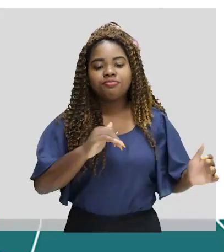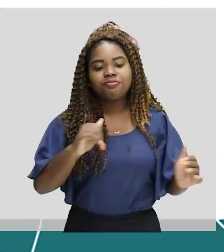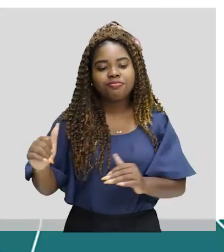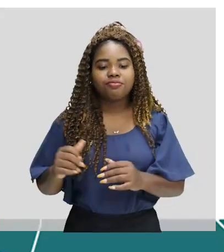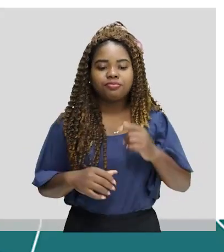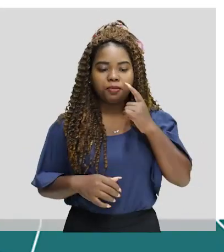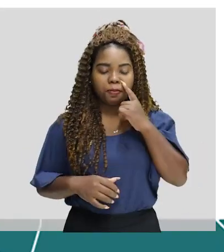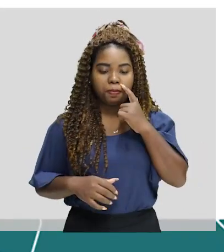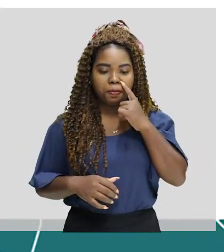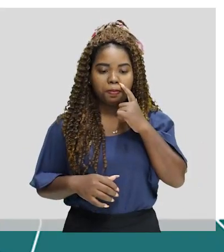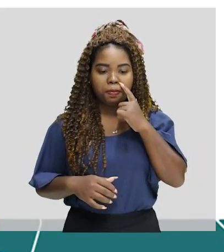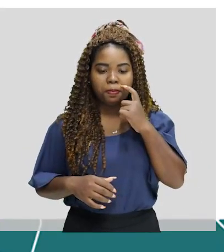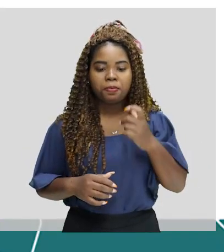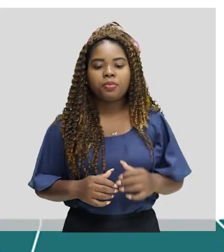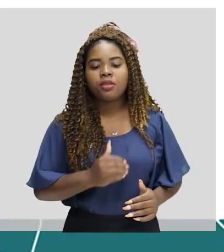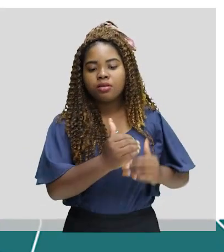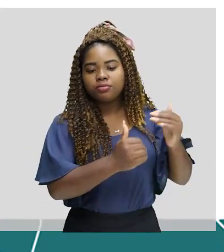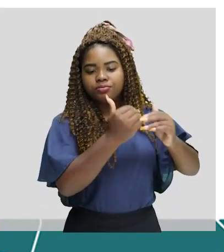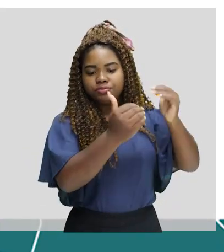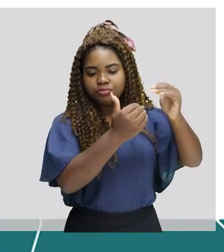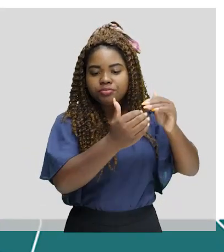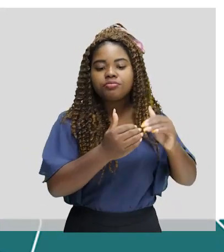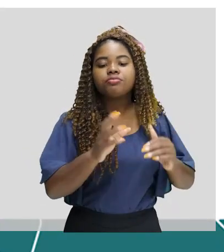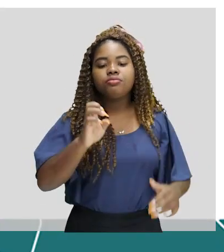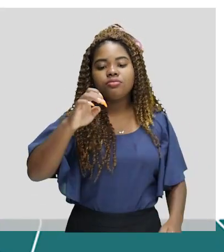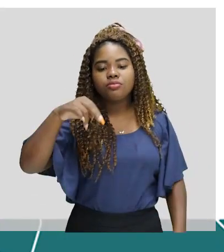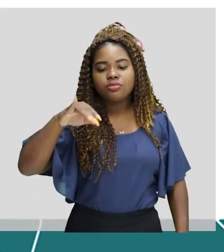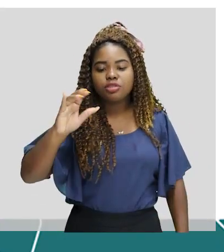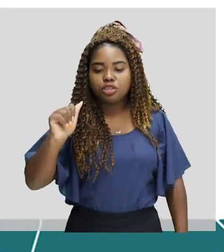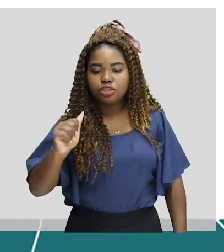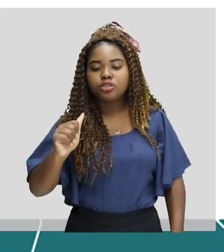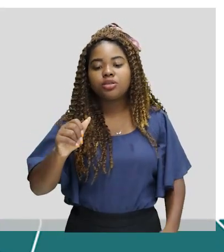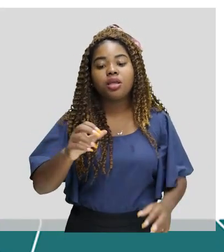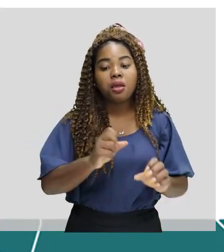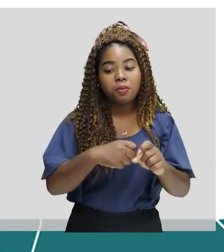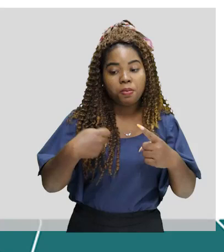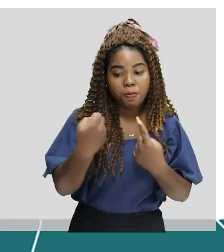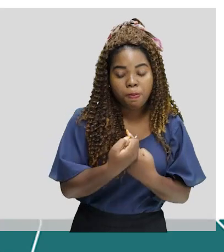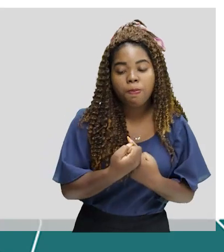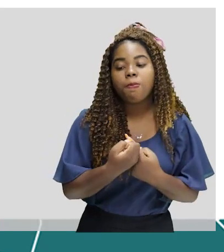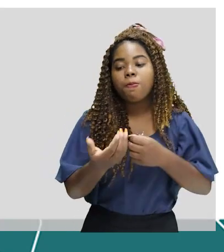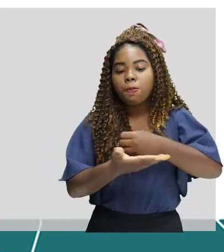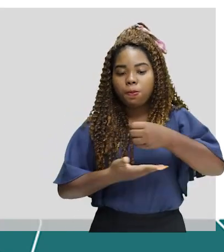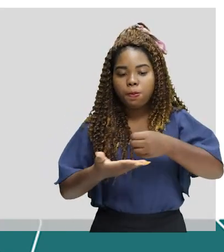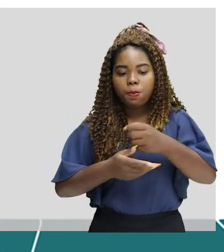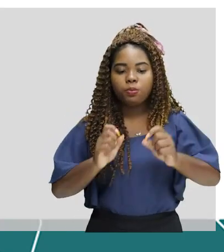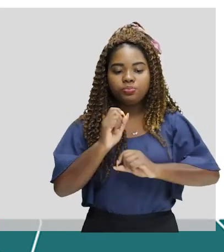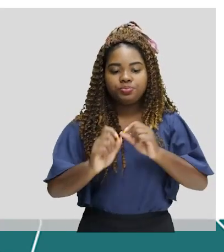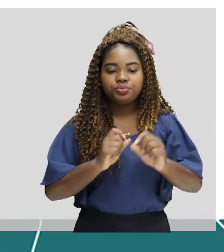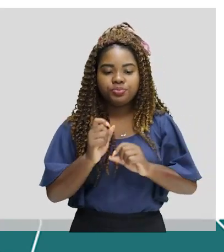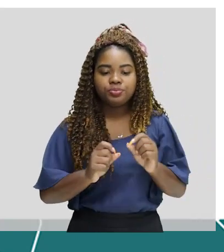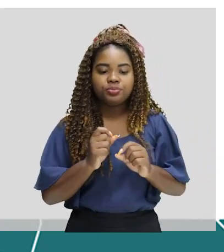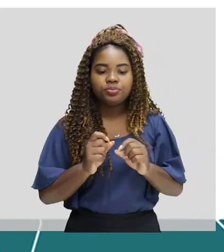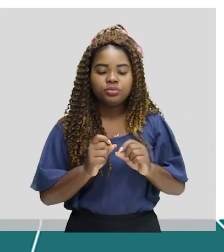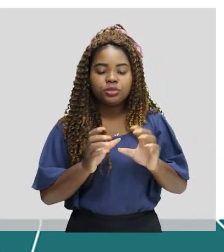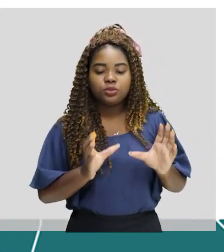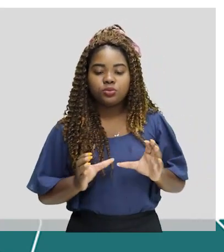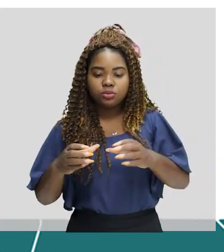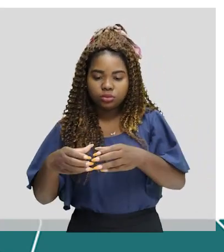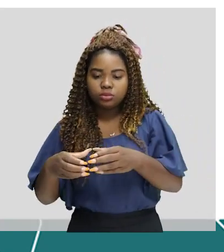adiante. A construção de uma etnia é puramente social e baseia-se nas disposições do